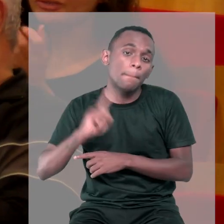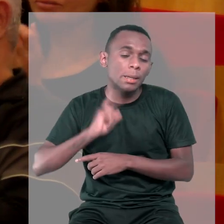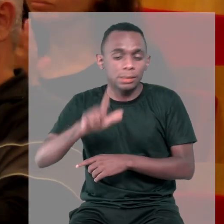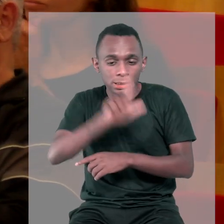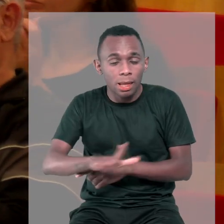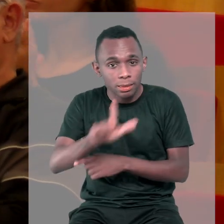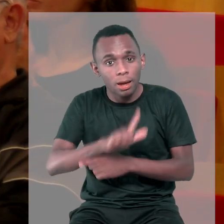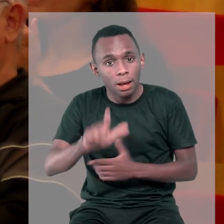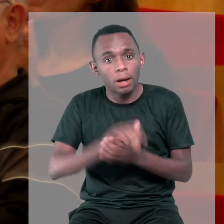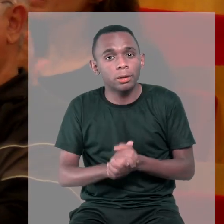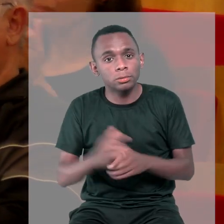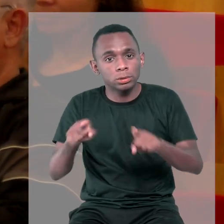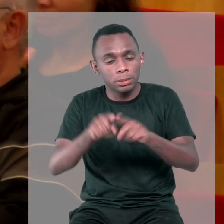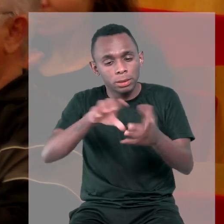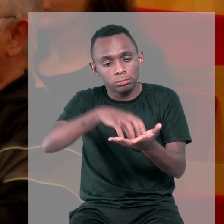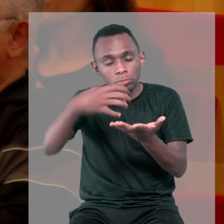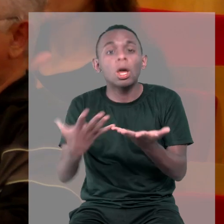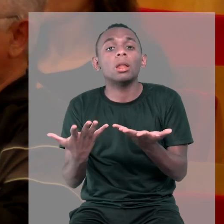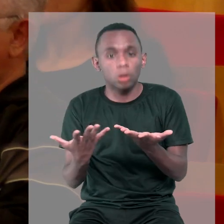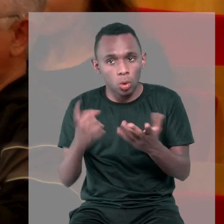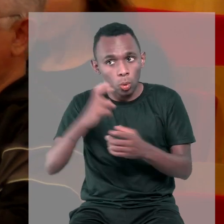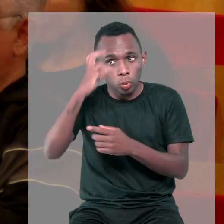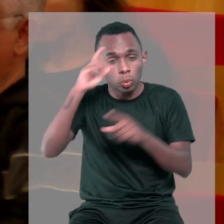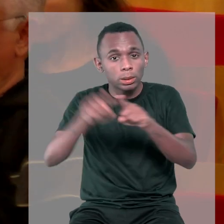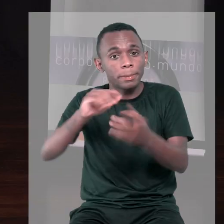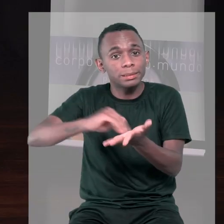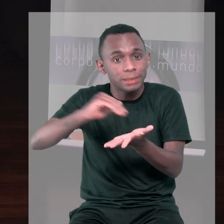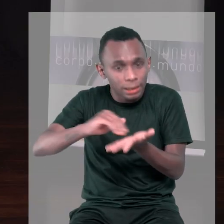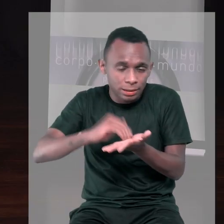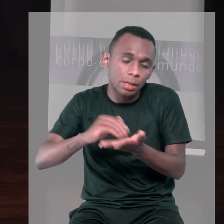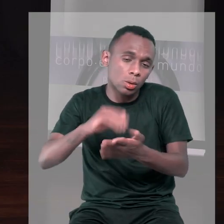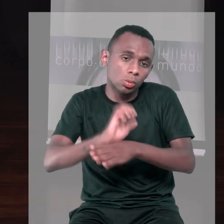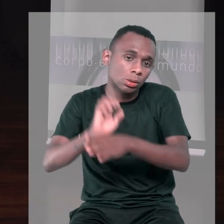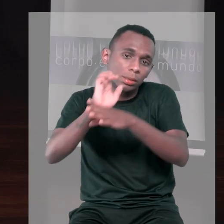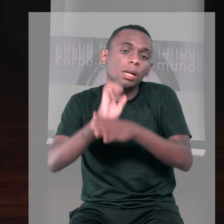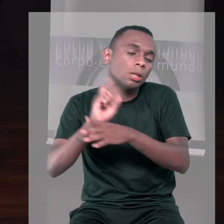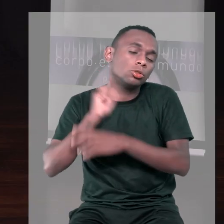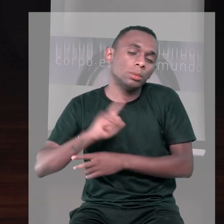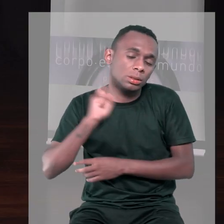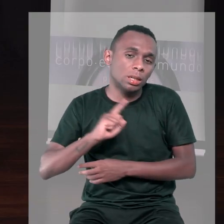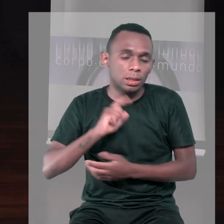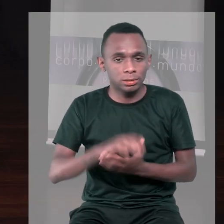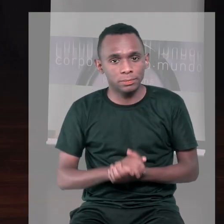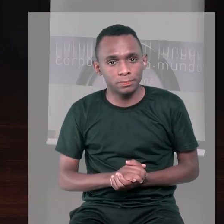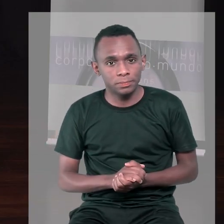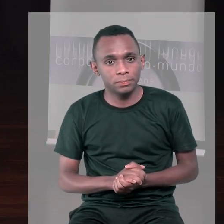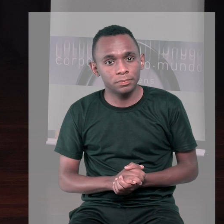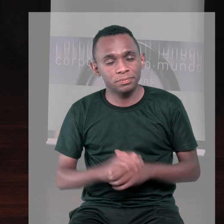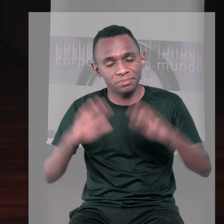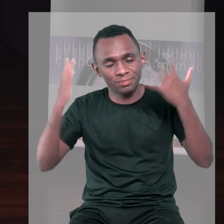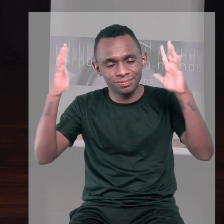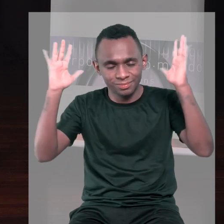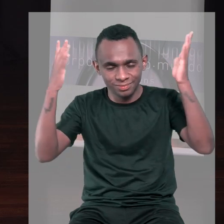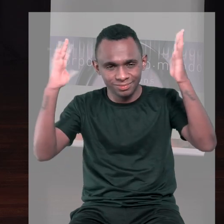A plateia recebe Elton com um carinhoso aplauso. Elton é um homem branco, de cabelo curto, grisalho e sem